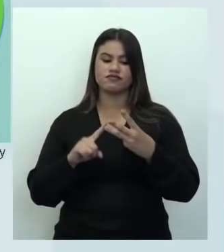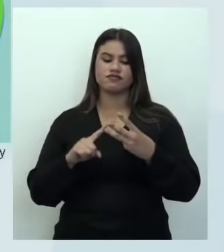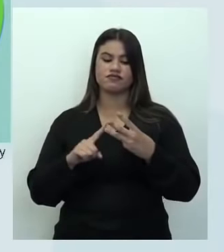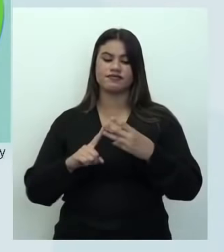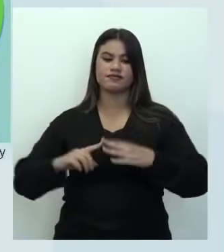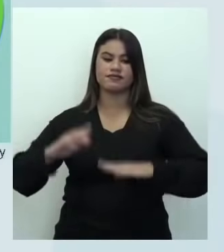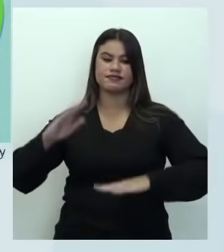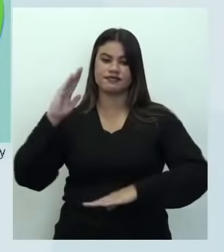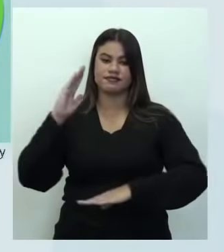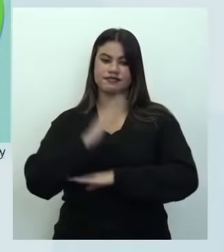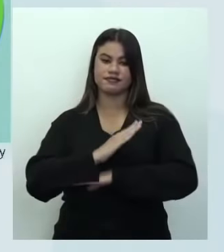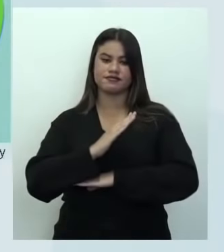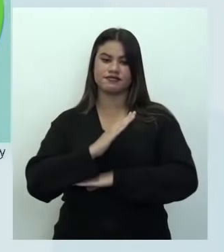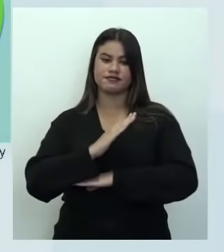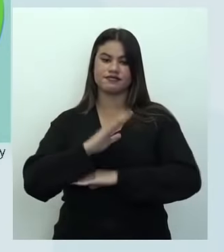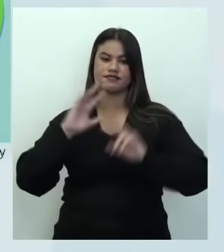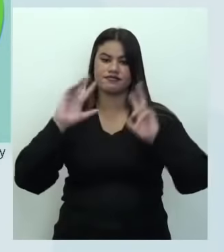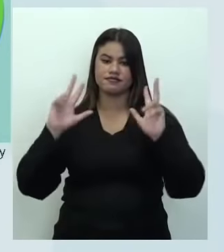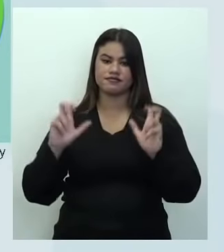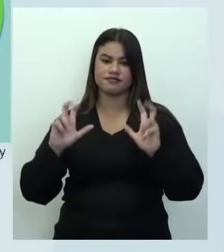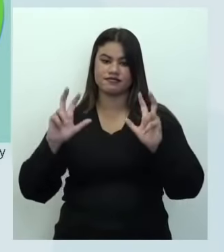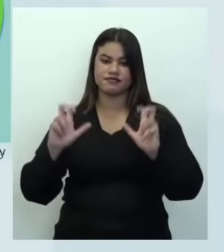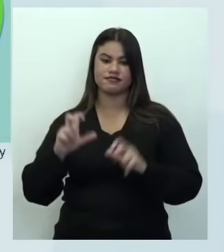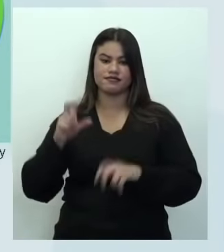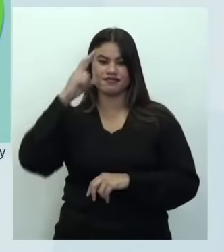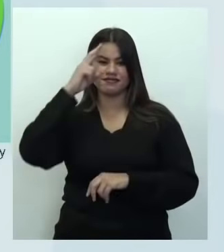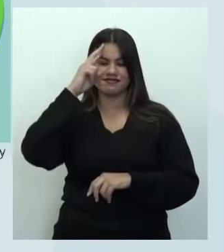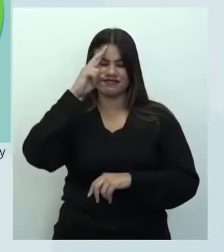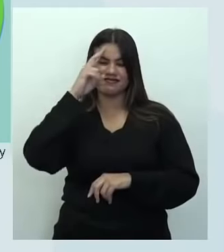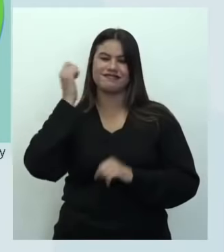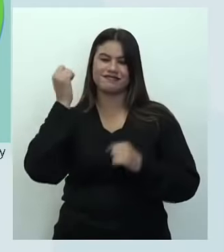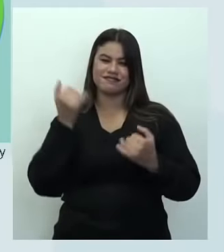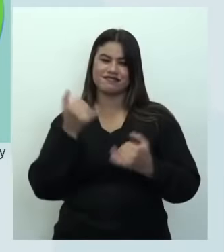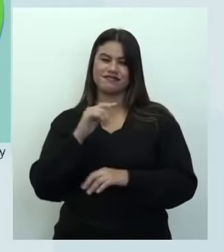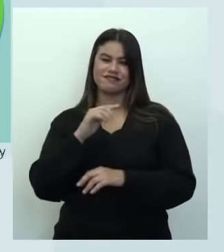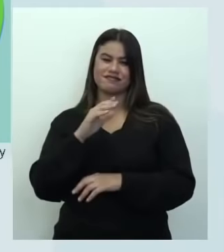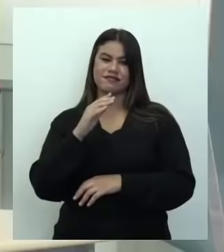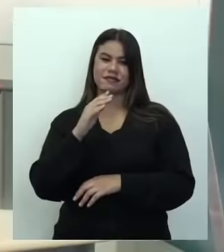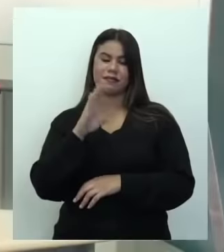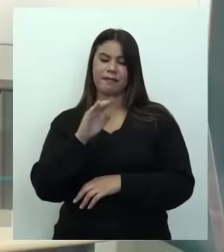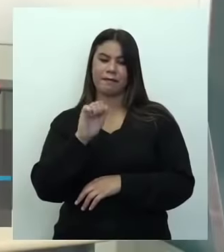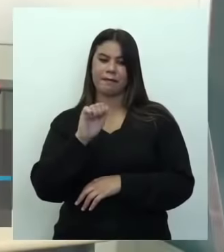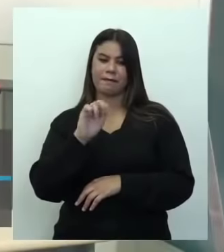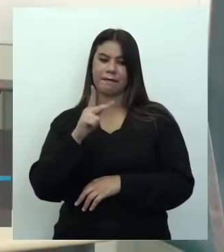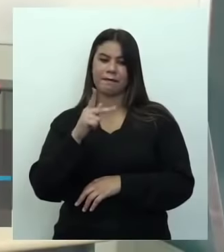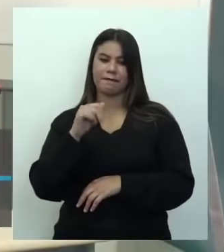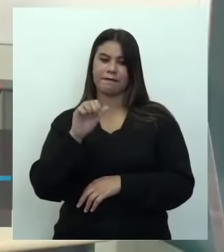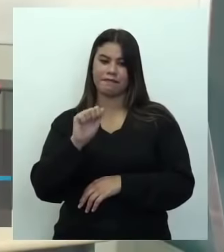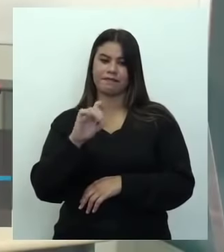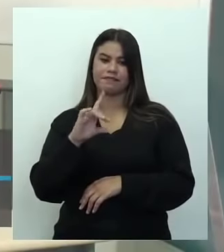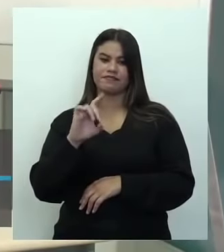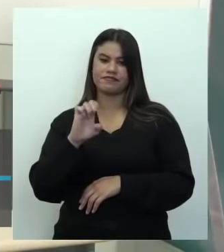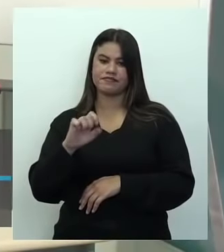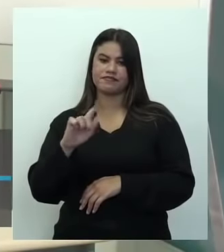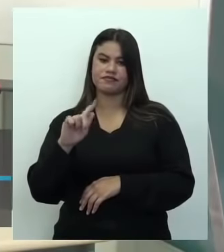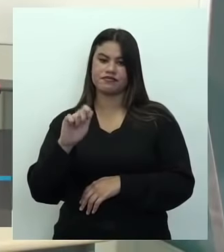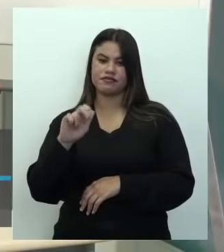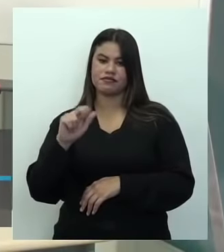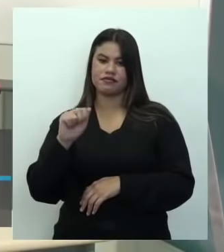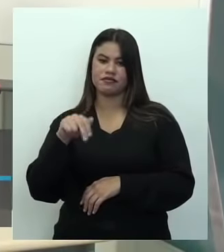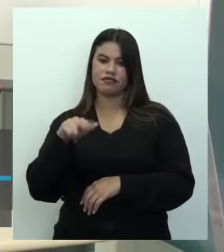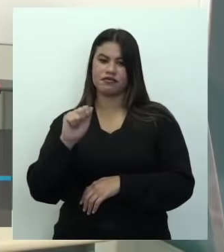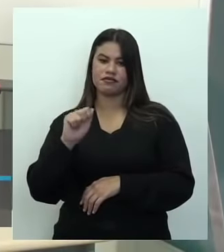temática. E lembra que nós usamos até um exemplo da Baía de Guanabara, nós falamos da importância da cartografia de base. O que